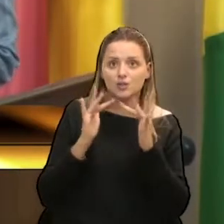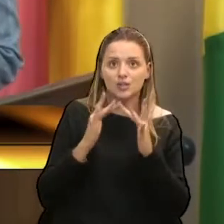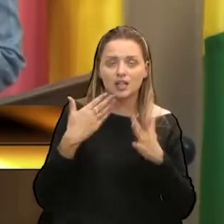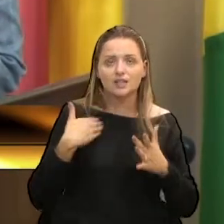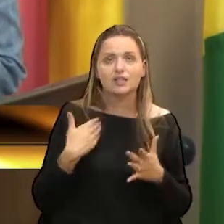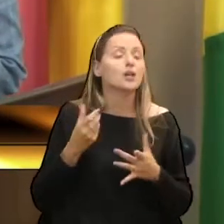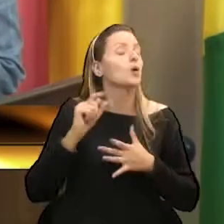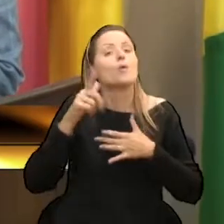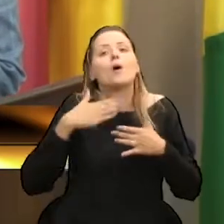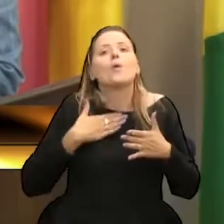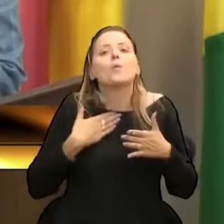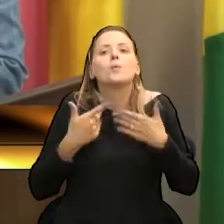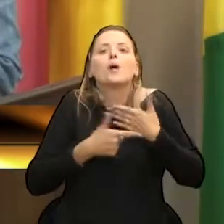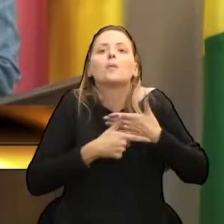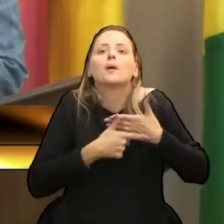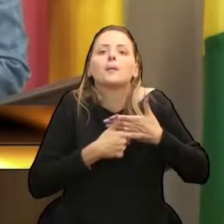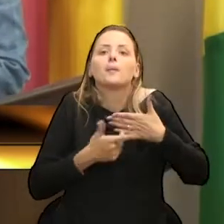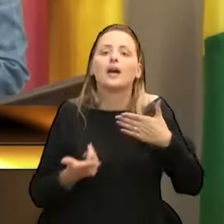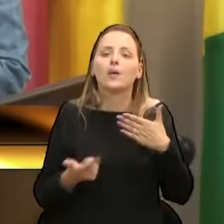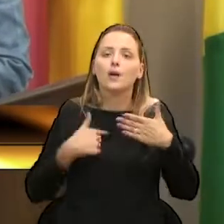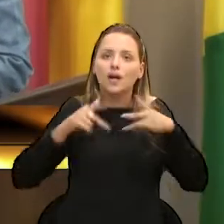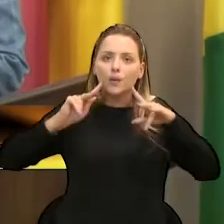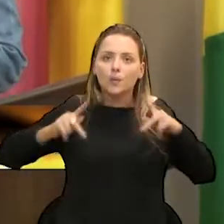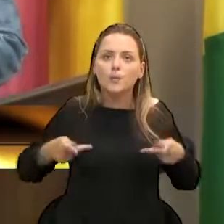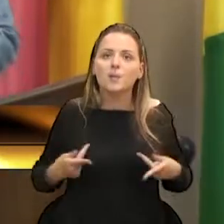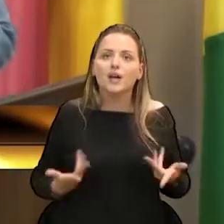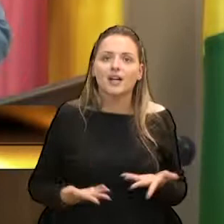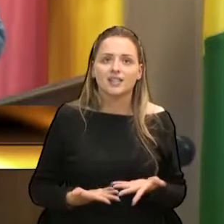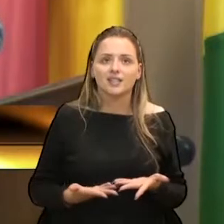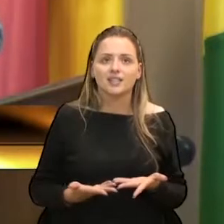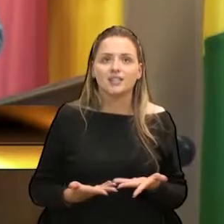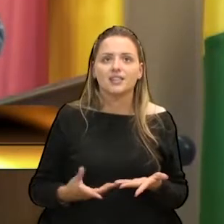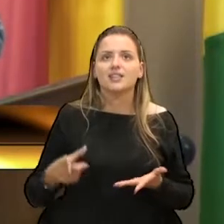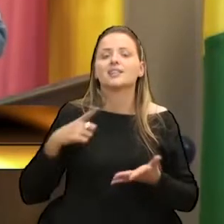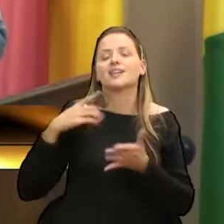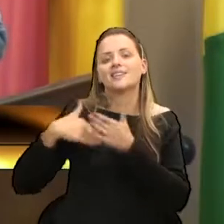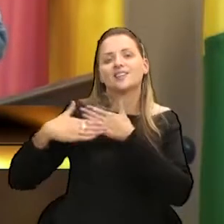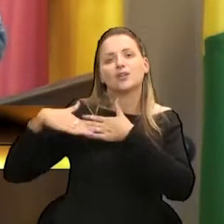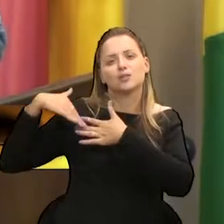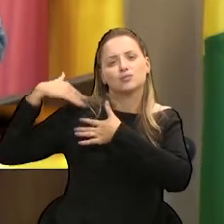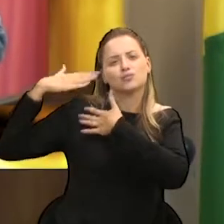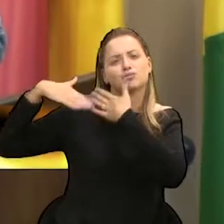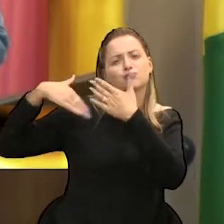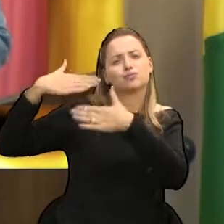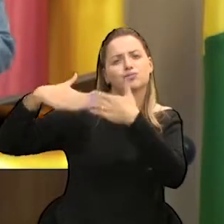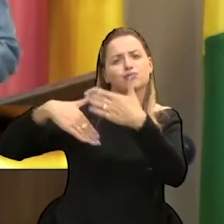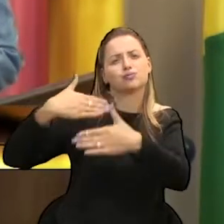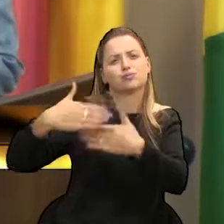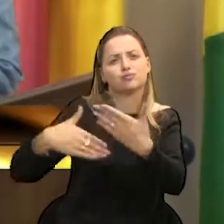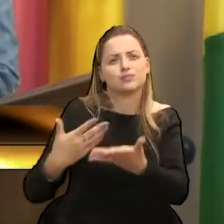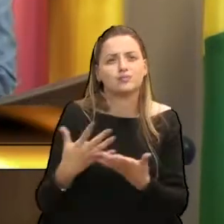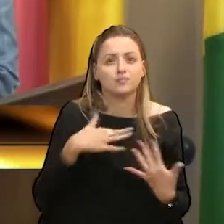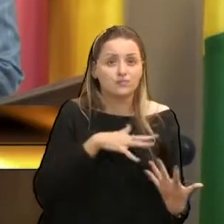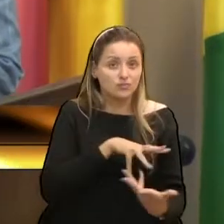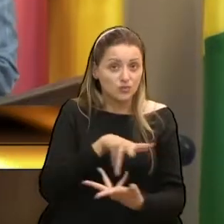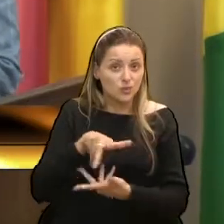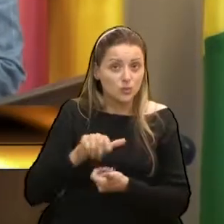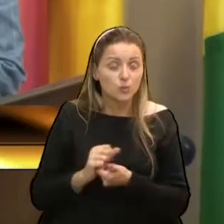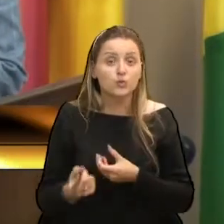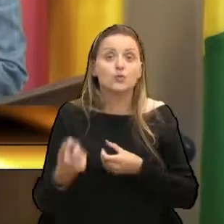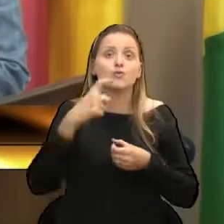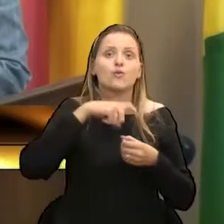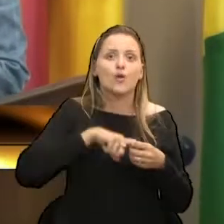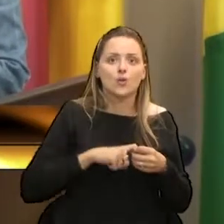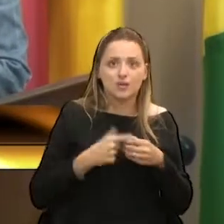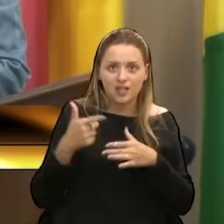que papel eu desempenho enquanto ser humano? E aí vem todo o processo da pluralidade dos mundos e da reencarnação. Que tipo